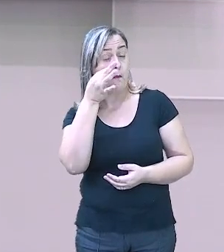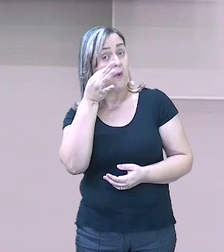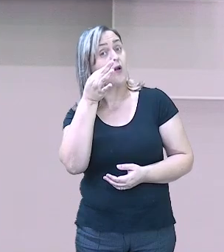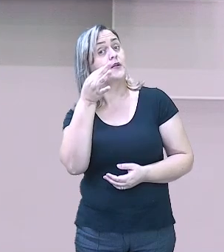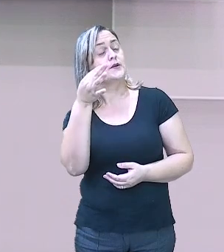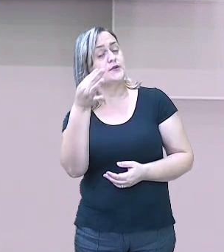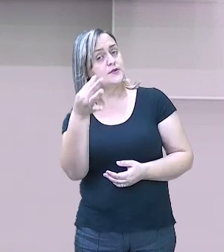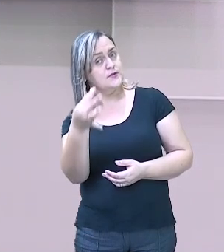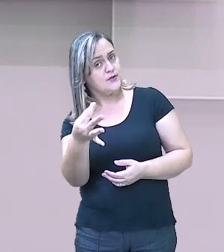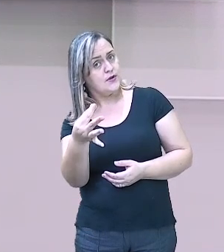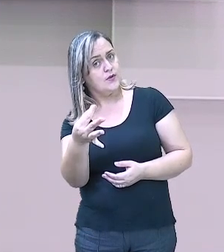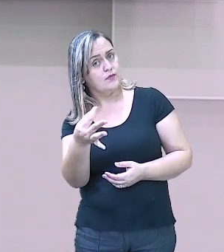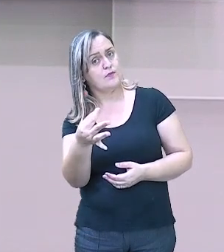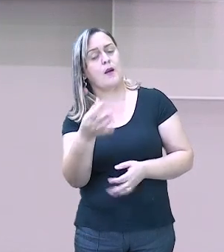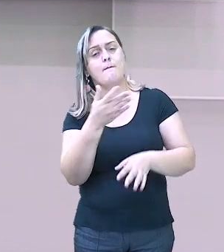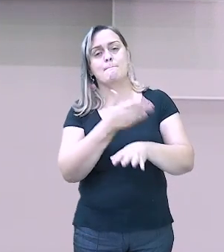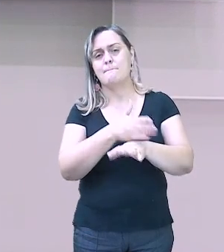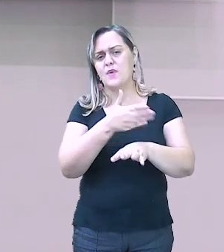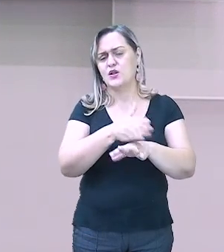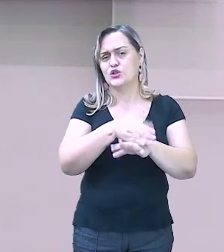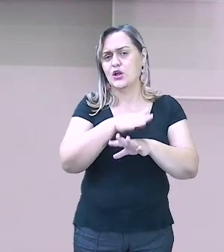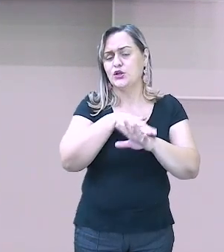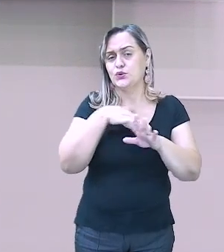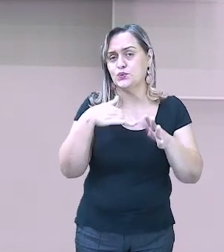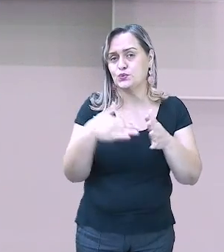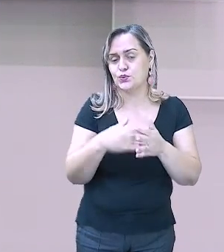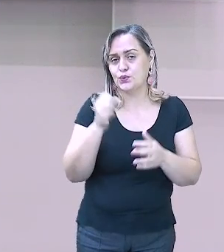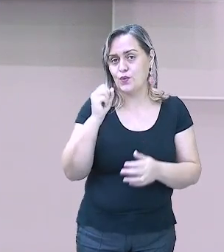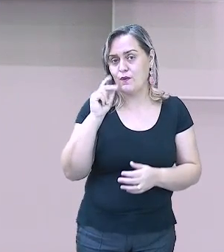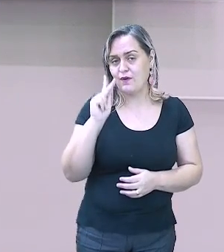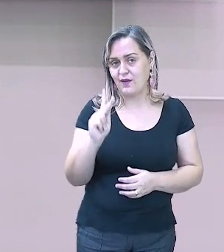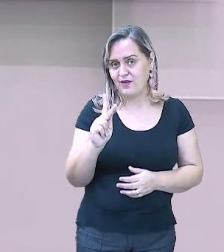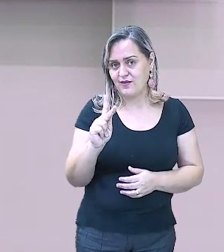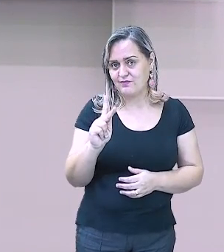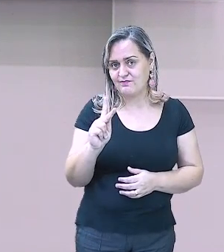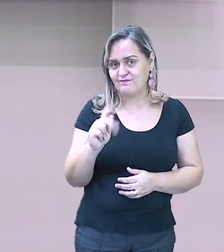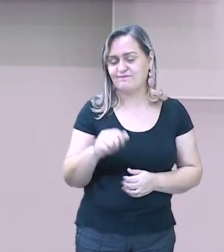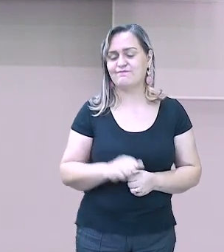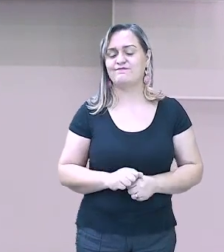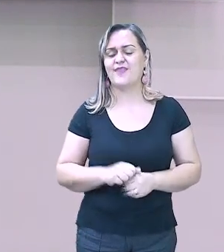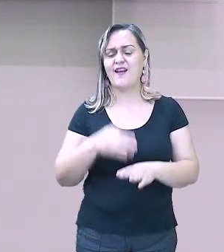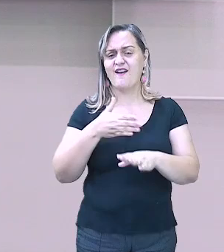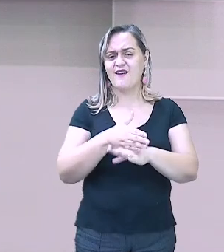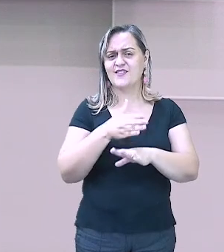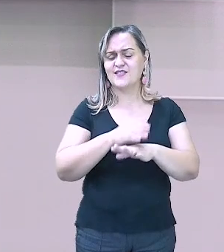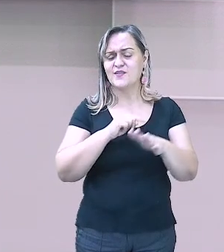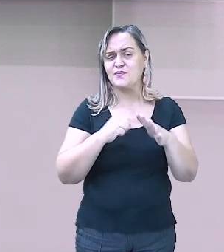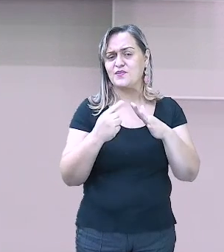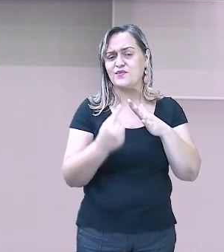e tentar praticar tudo isso aí. Então vamos lá. Acesse a plataforma